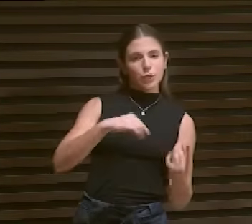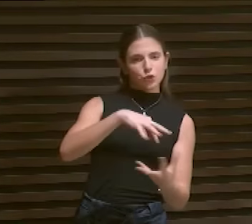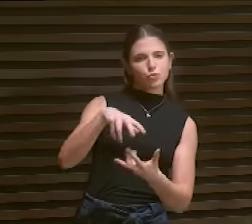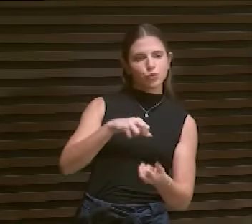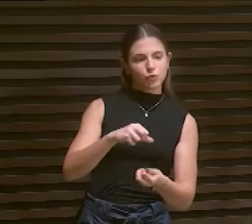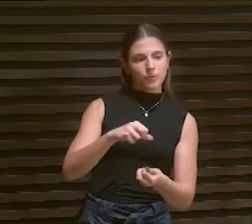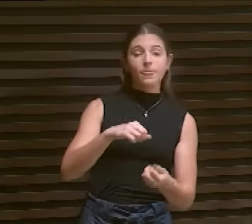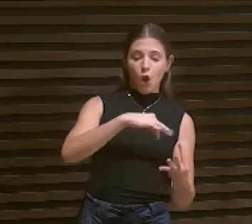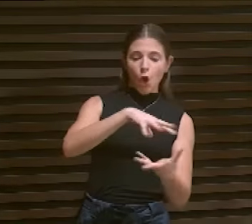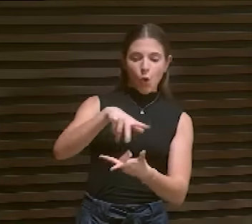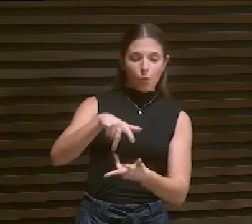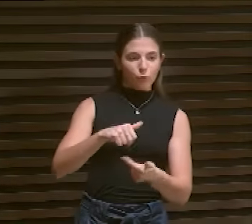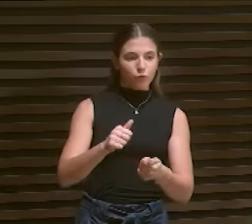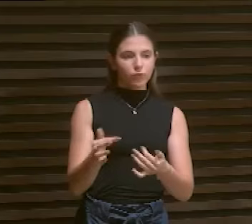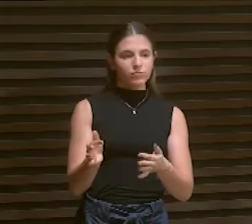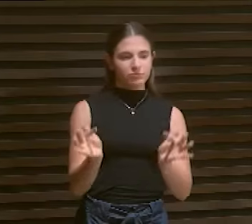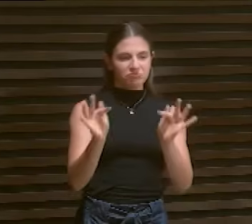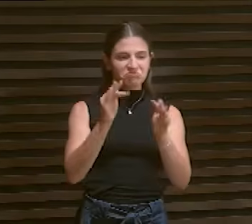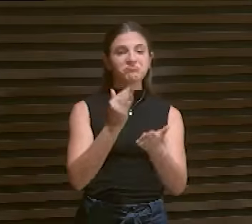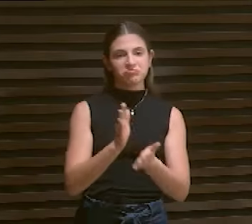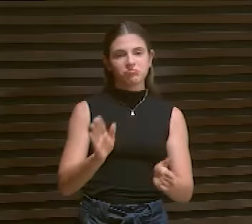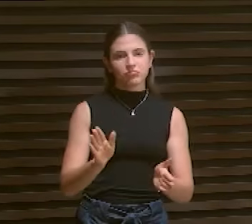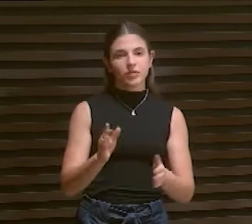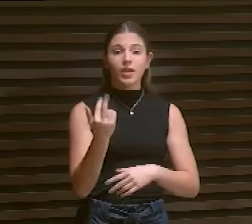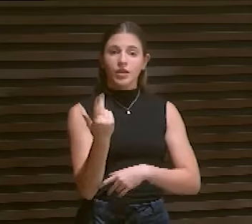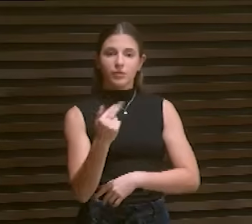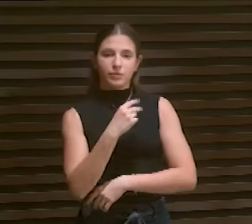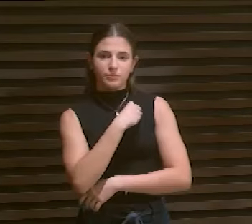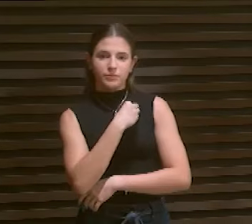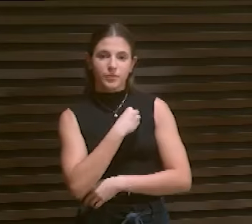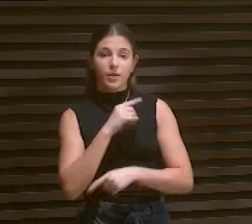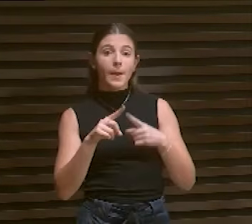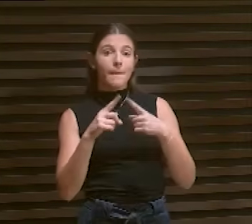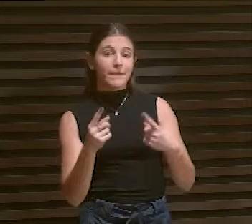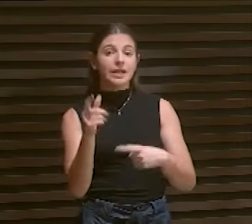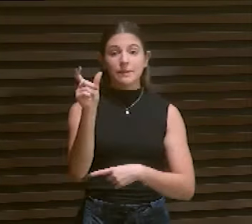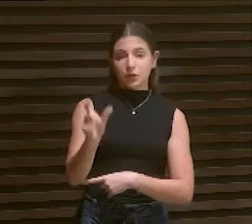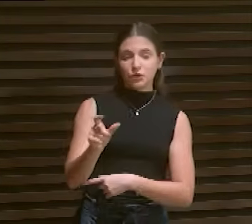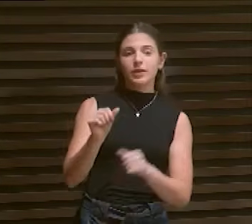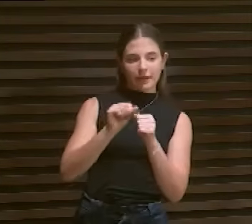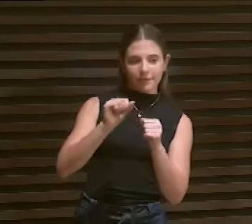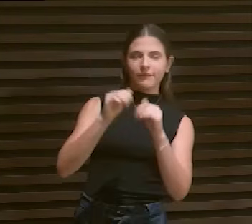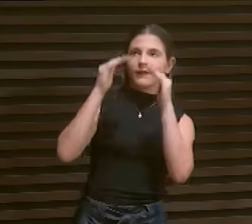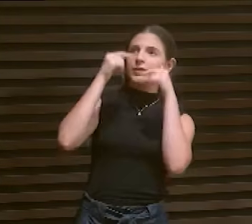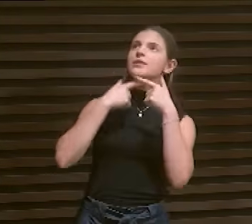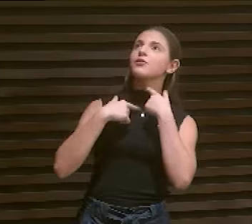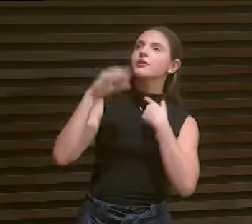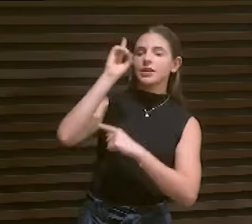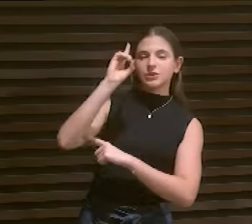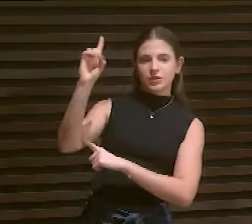mundo passa, bem como a sua concupiscência. Aquele, porém, que faz a vontade de Deus,